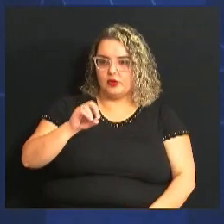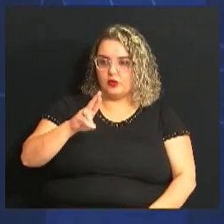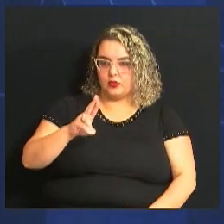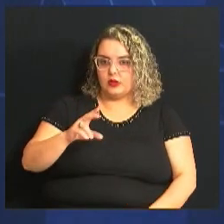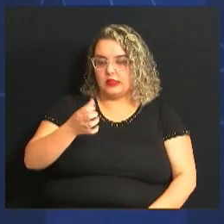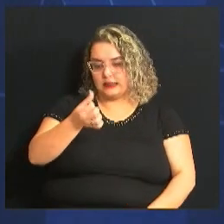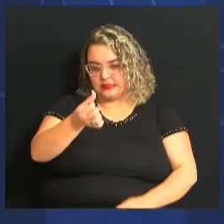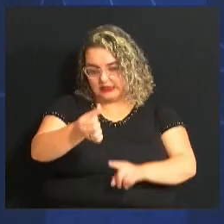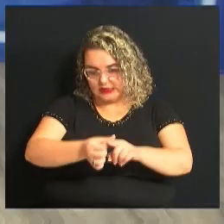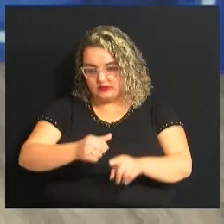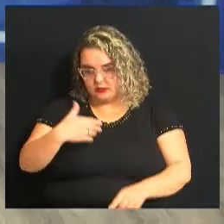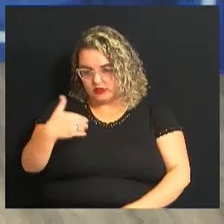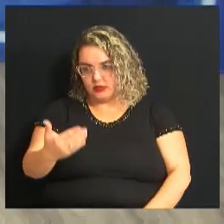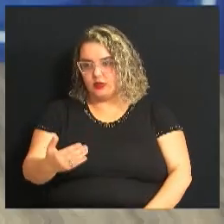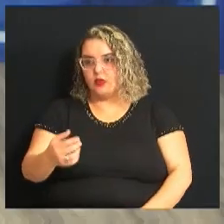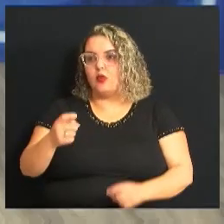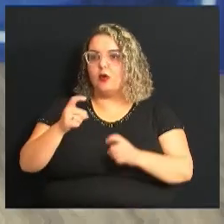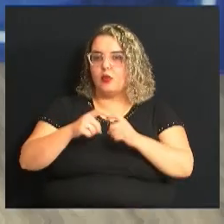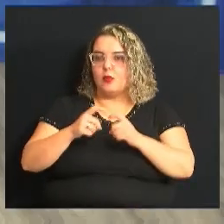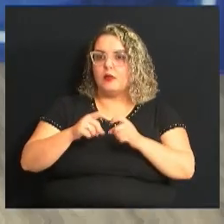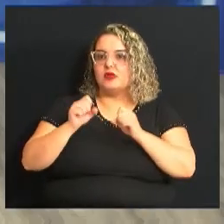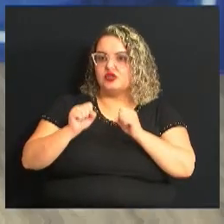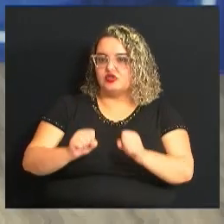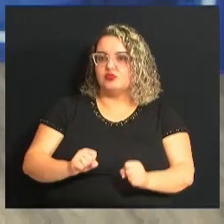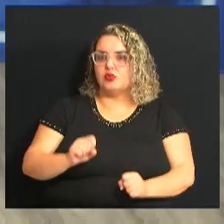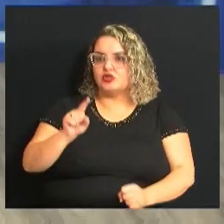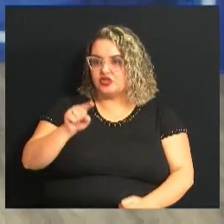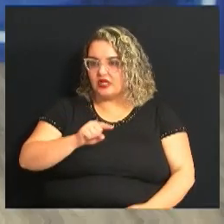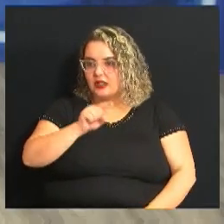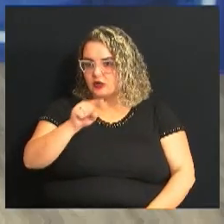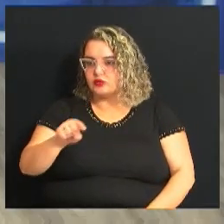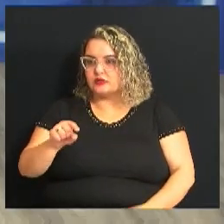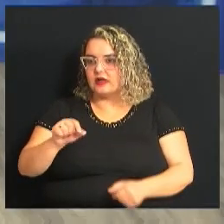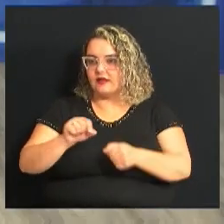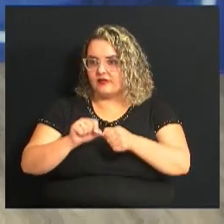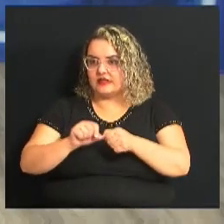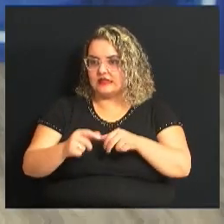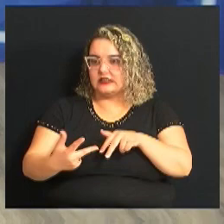o médico ele pode recusar a fazer o procedimento?